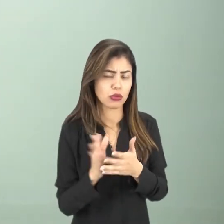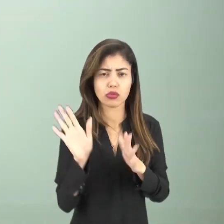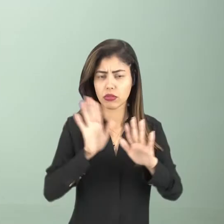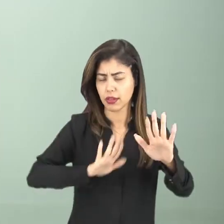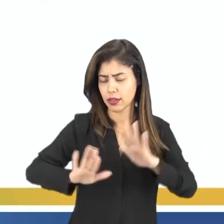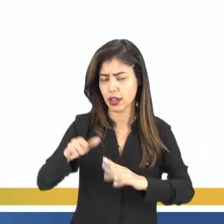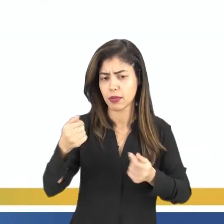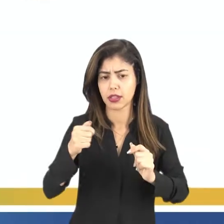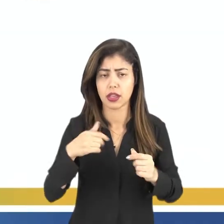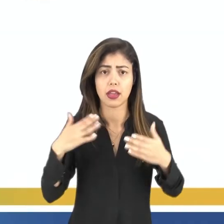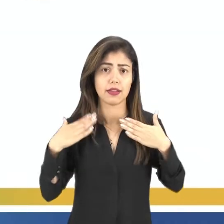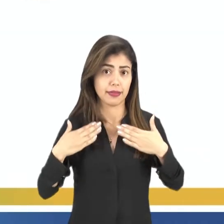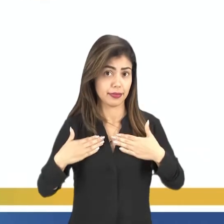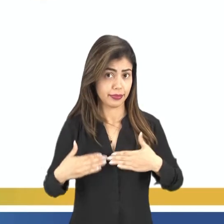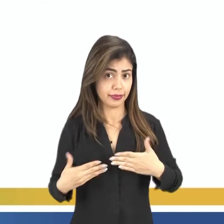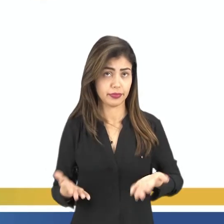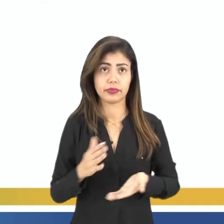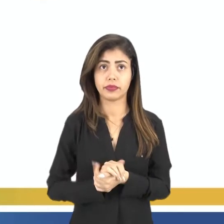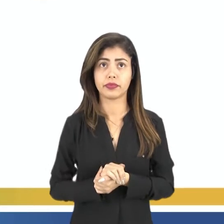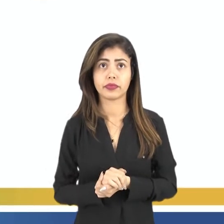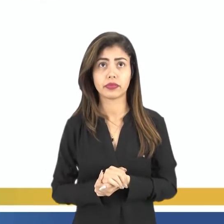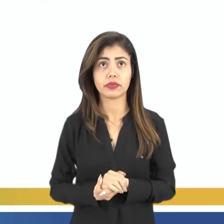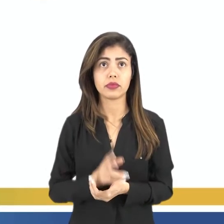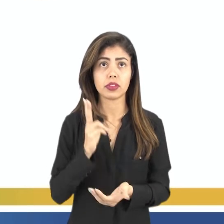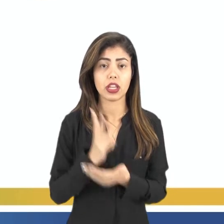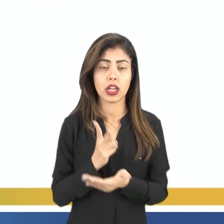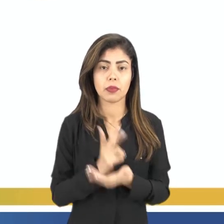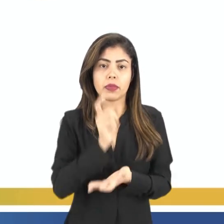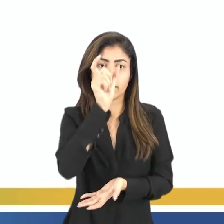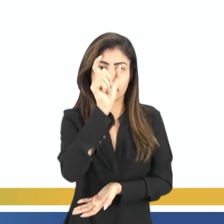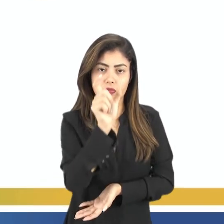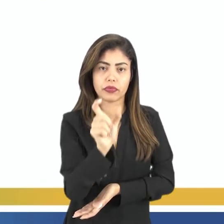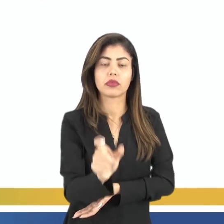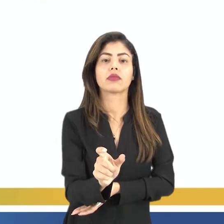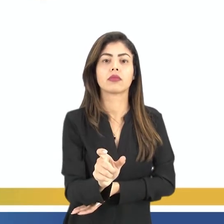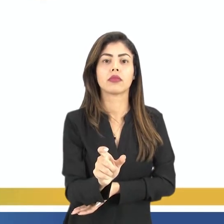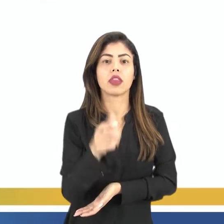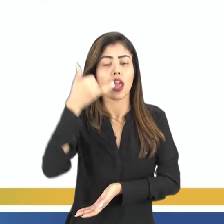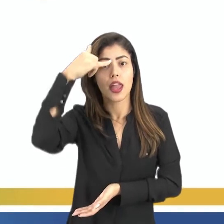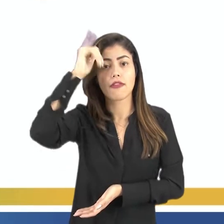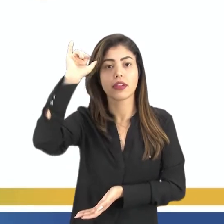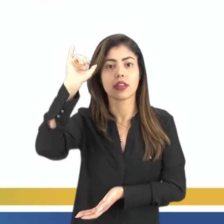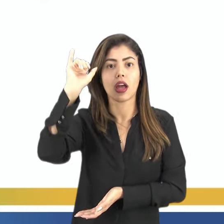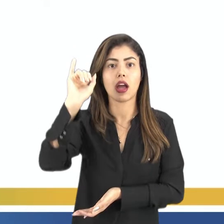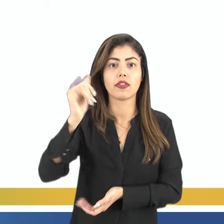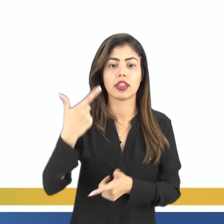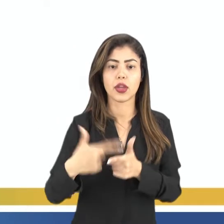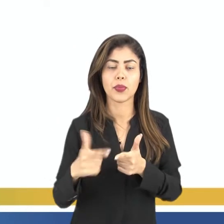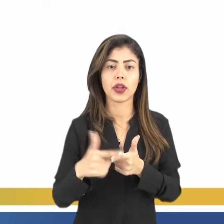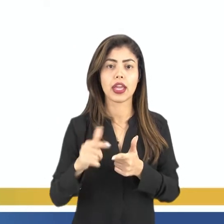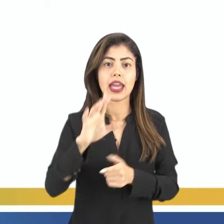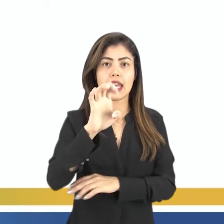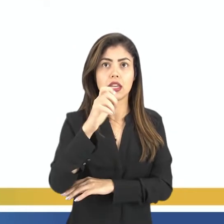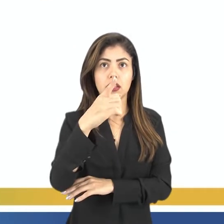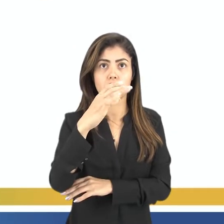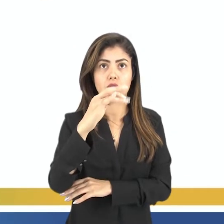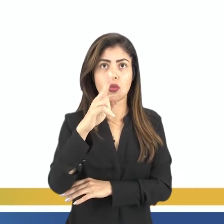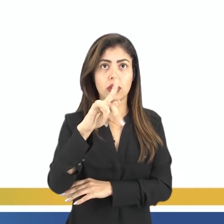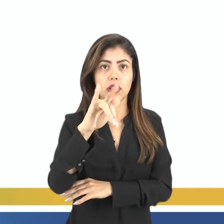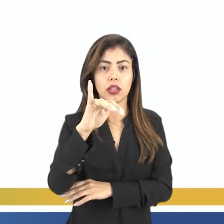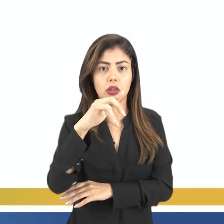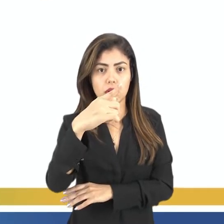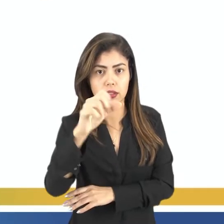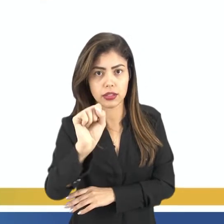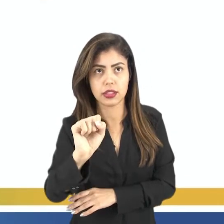ter com o nosso esqueleto. Mantenha-se sempre uma postura correta, isso vai evitar com que você sofra com escoliose, né, que